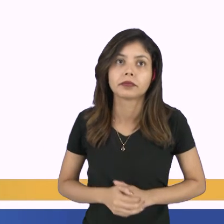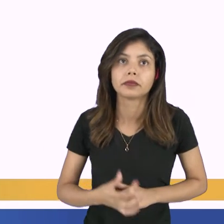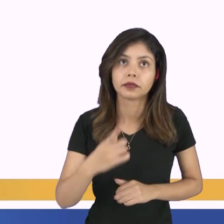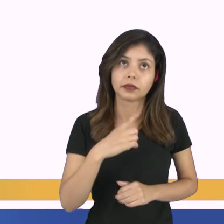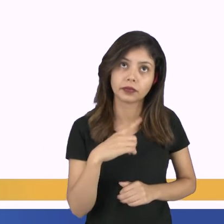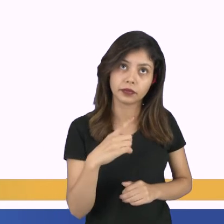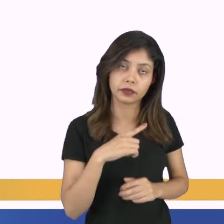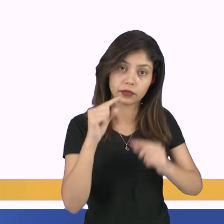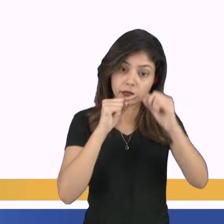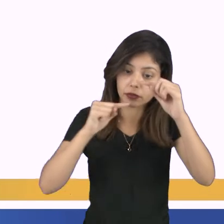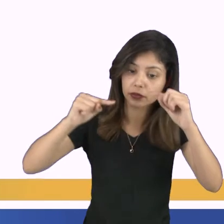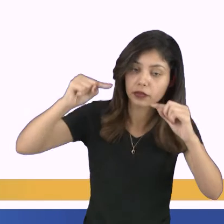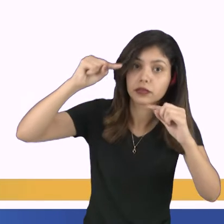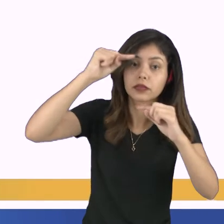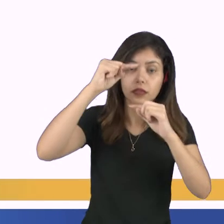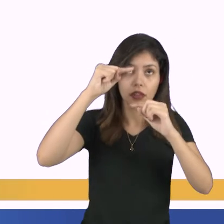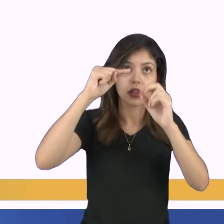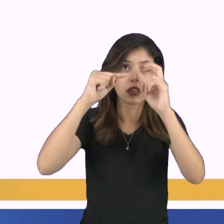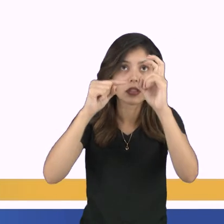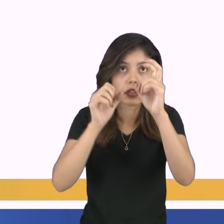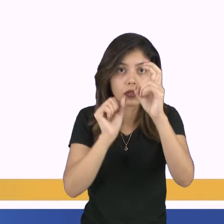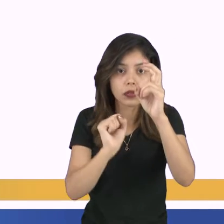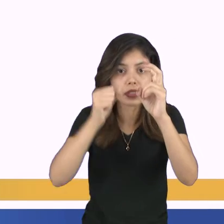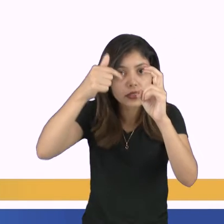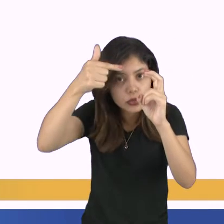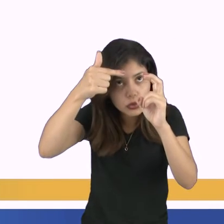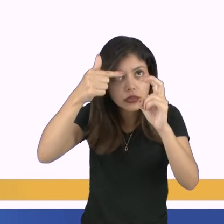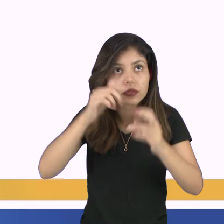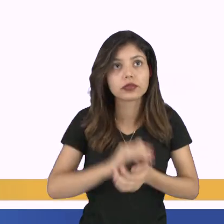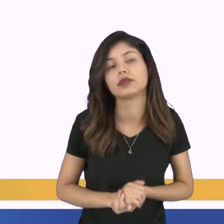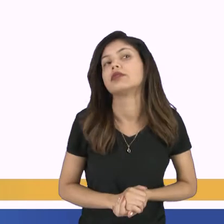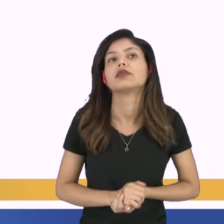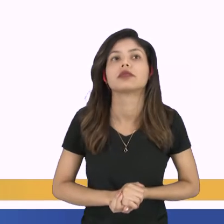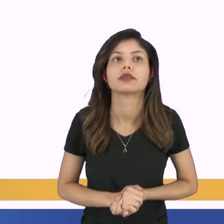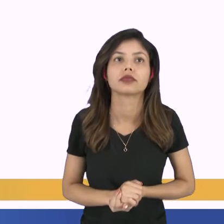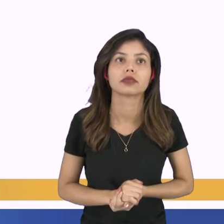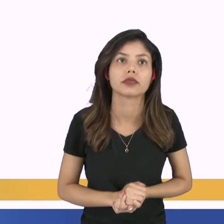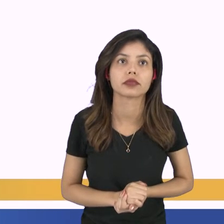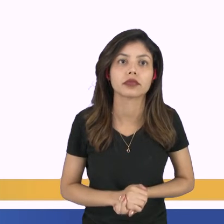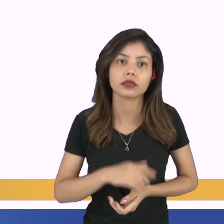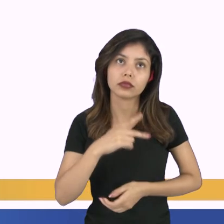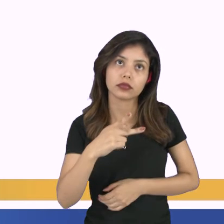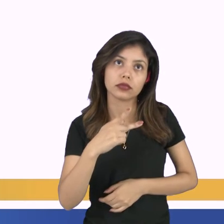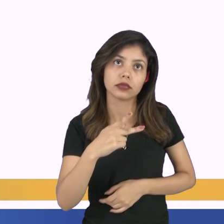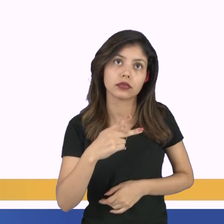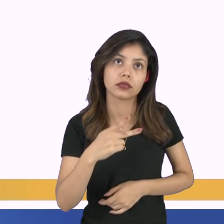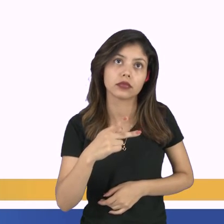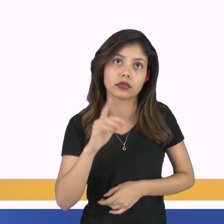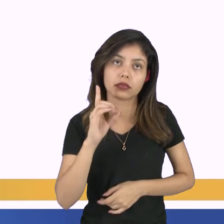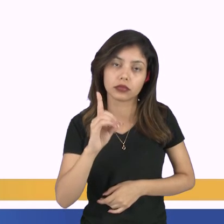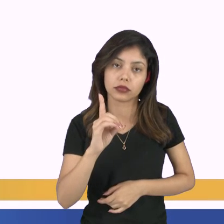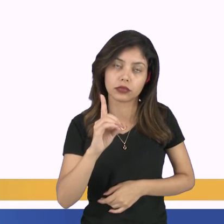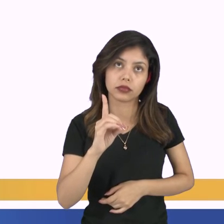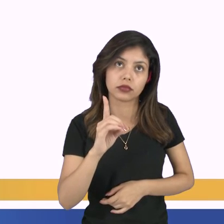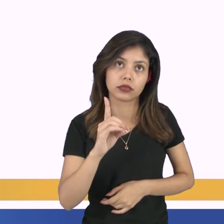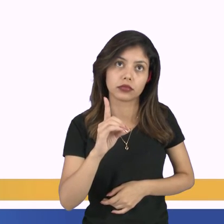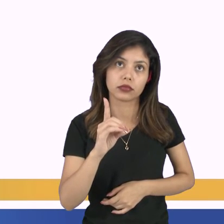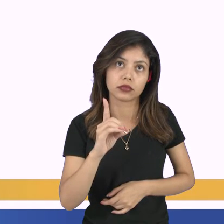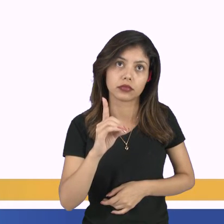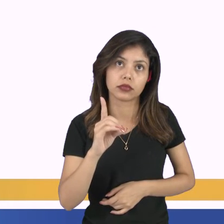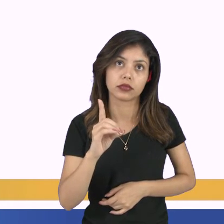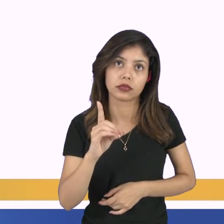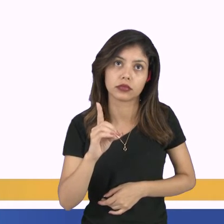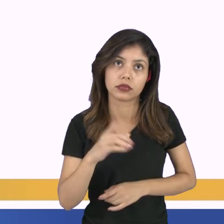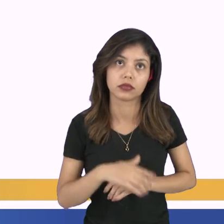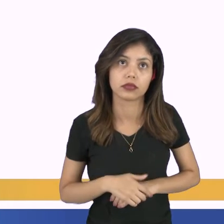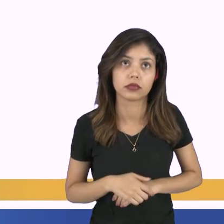onde está aqui em cima do subnível, tá? Então, nós temos o subnível S, o P, o D,